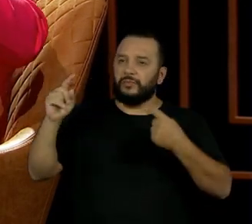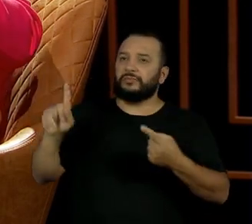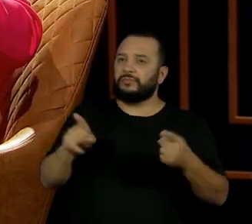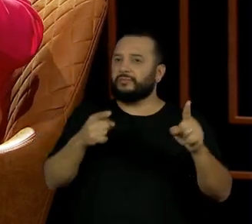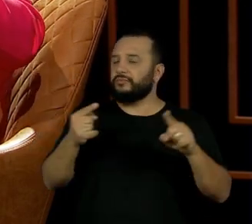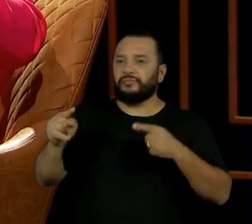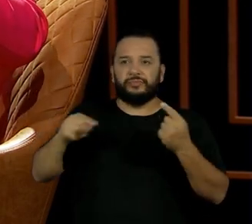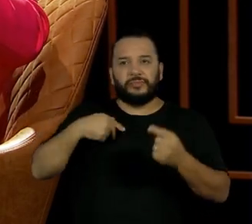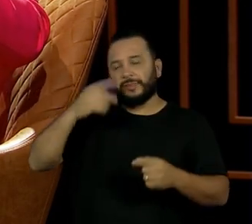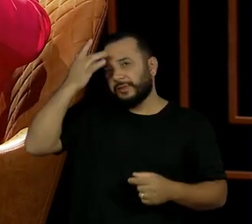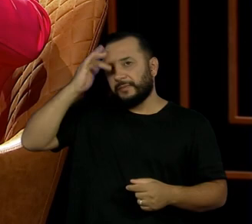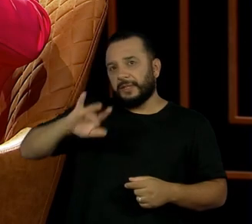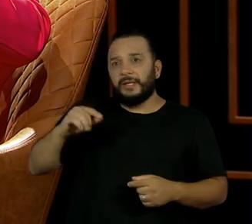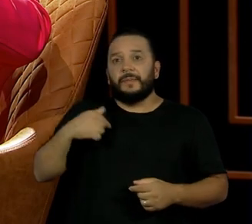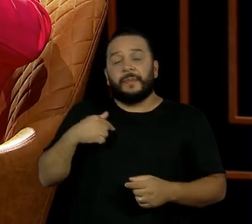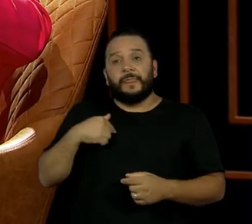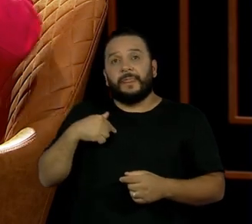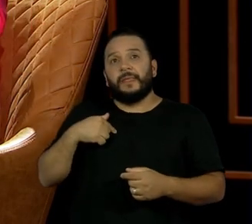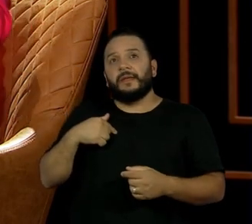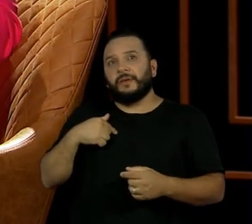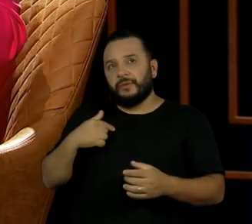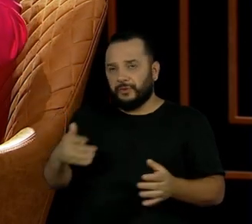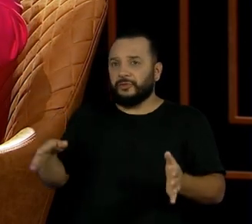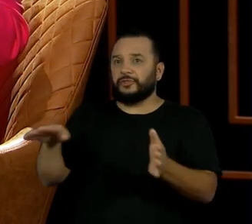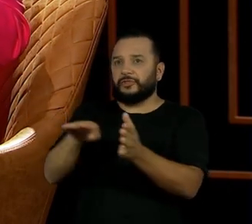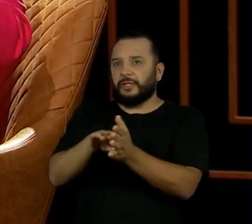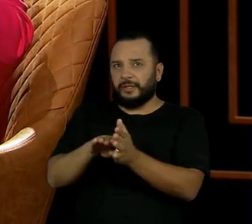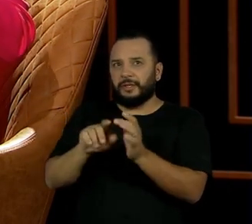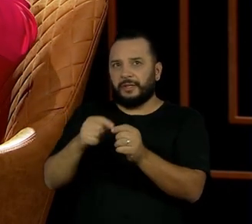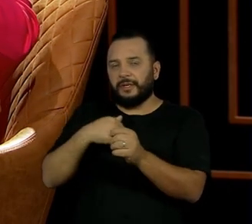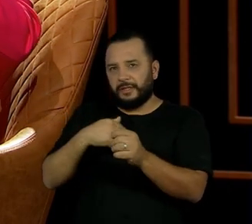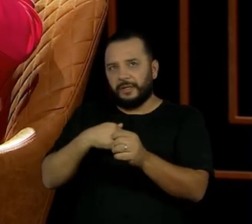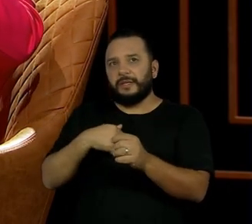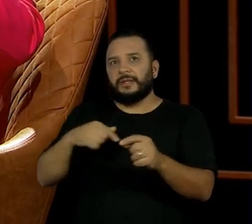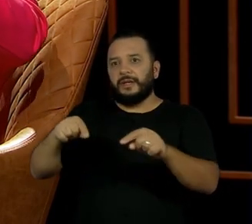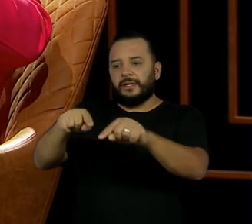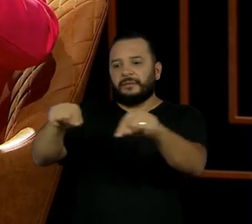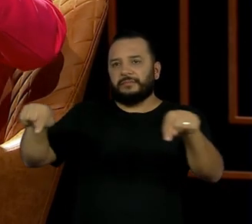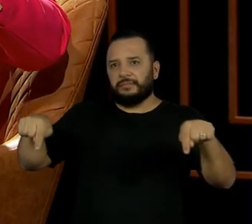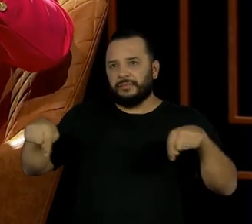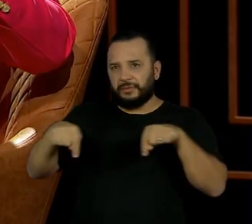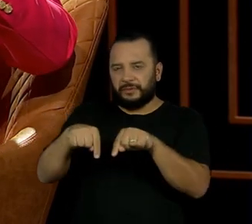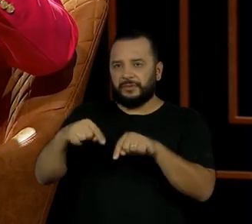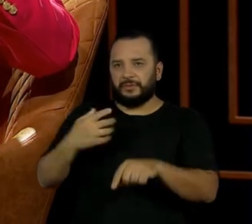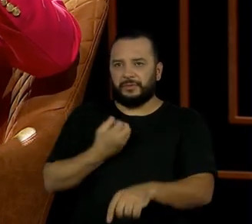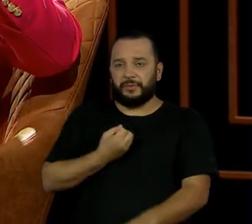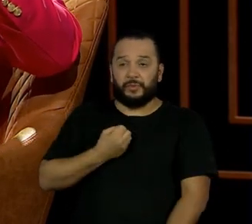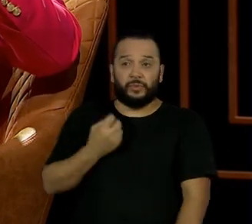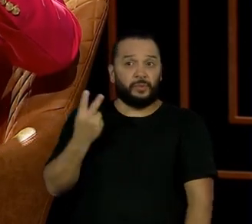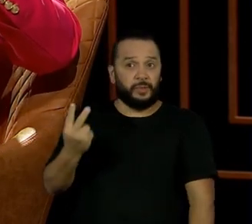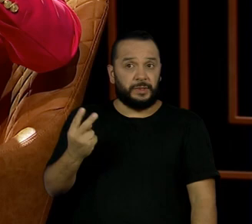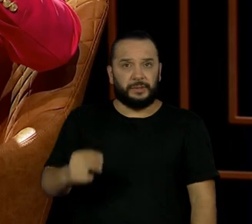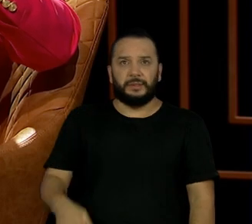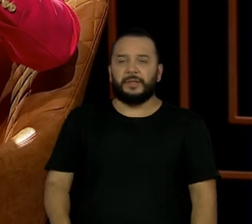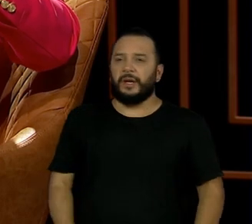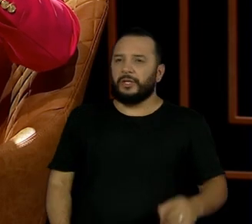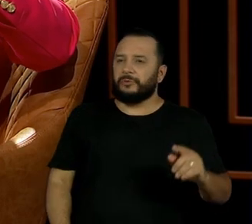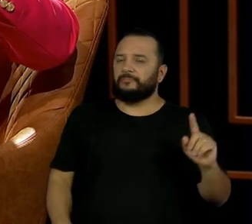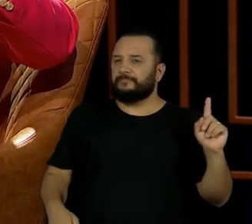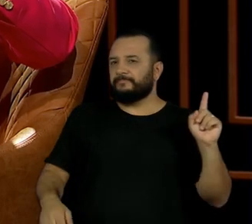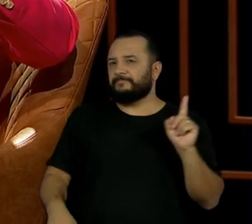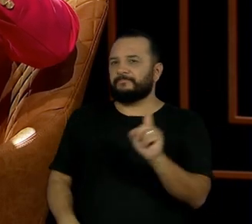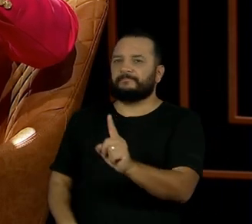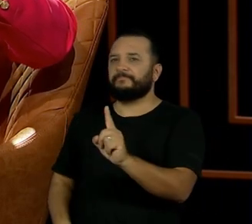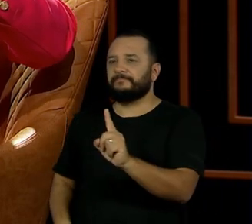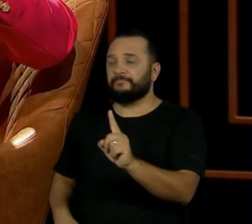um dia eu chego na no anexo Domus E aí eu vejo aquilo eu